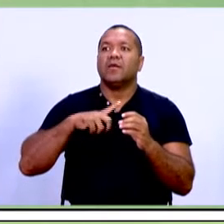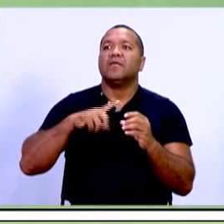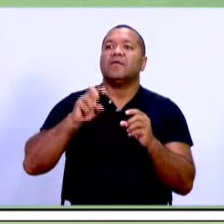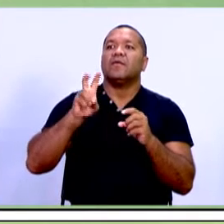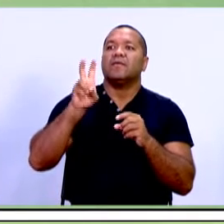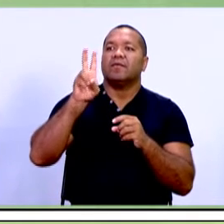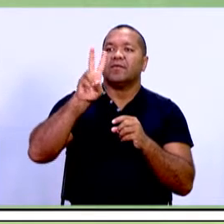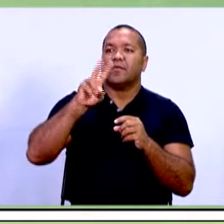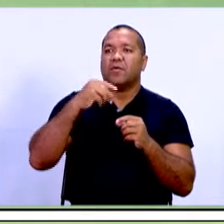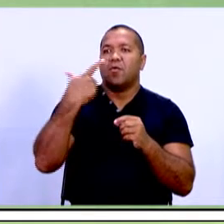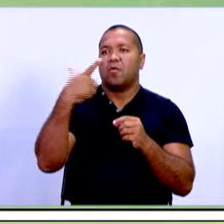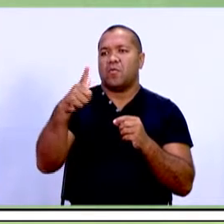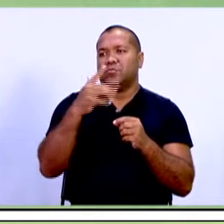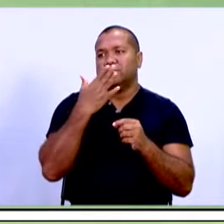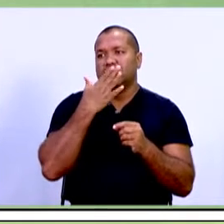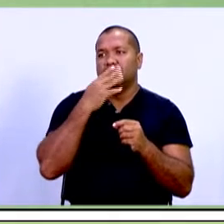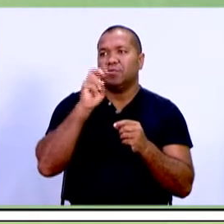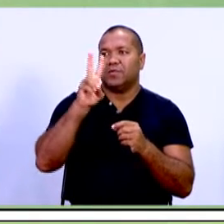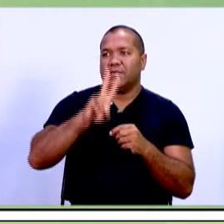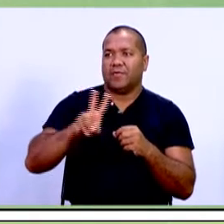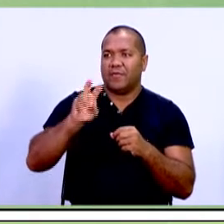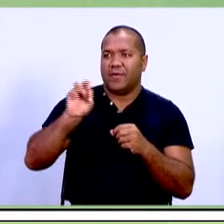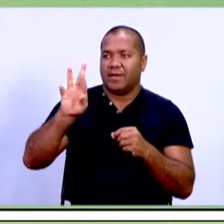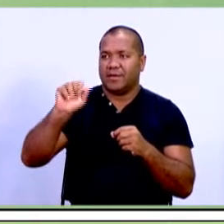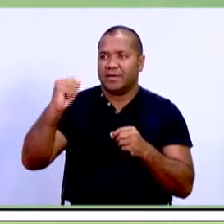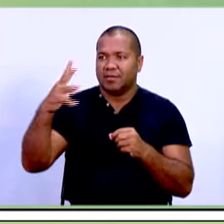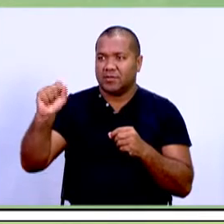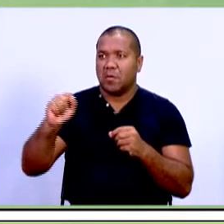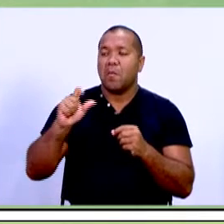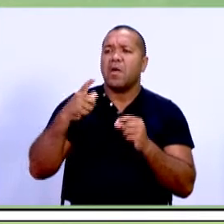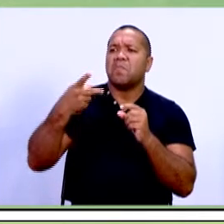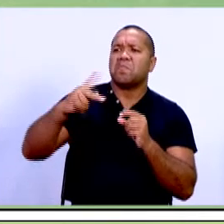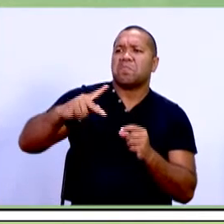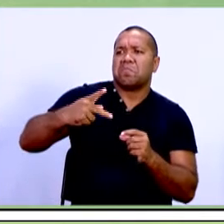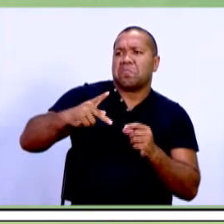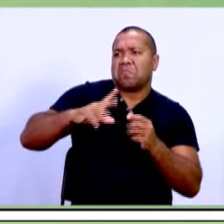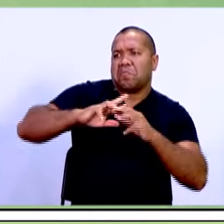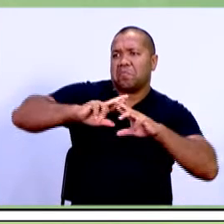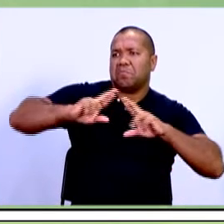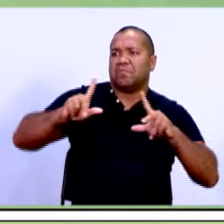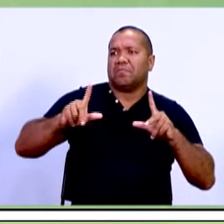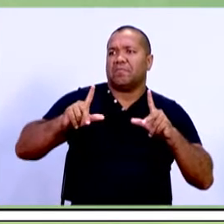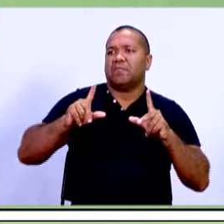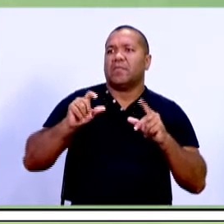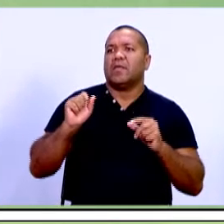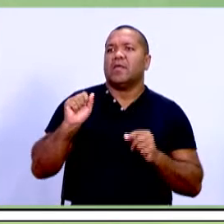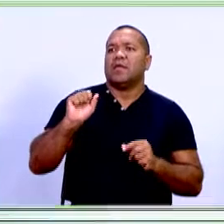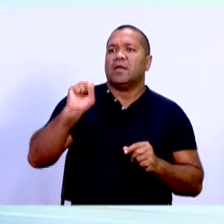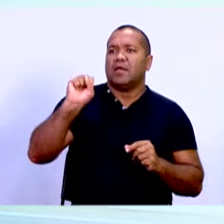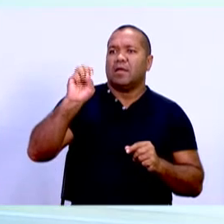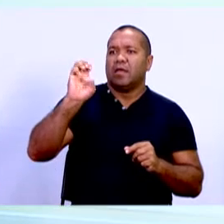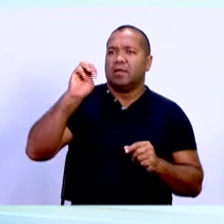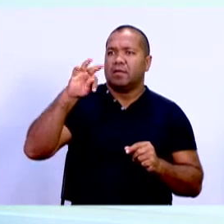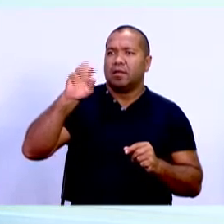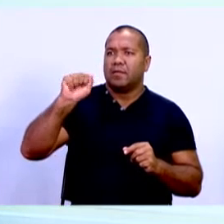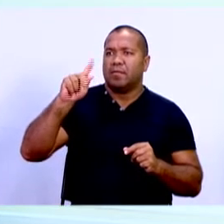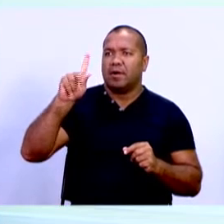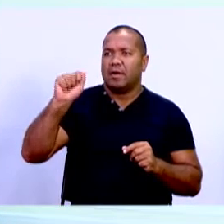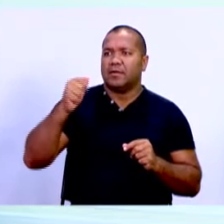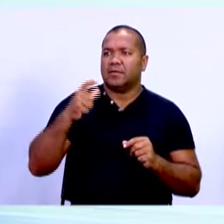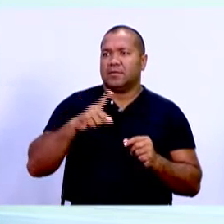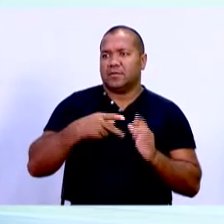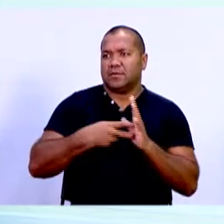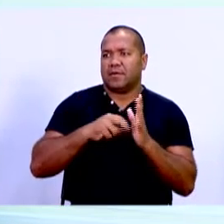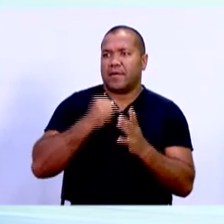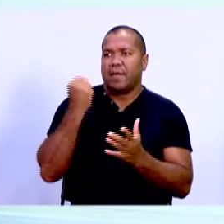Community. Qual é a diferença de uma para outra? A diferença é que na versão Enterprise, que é uma versão paga da